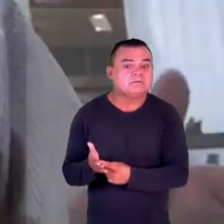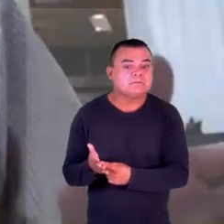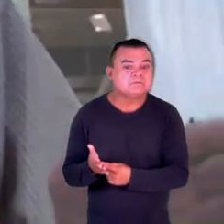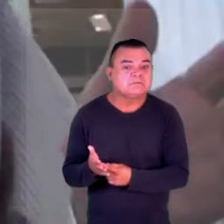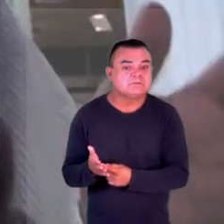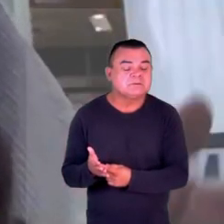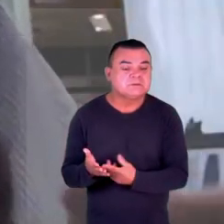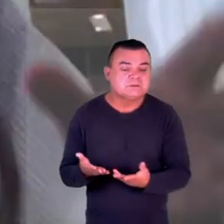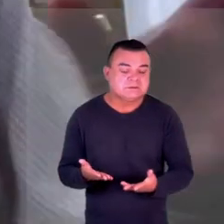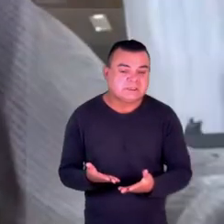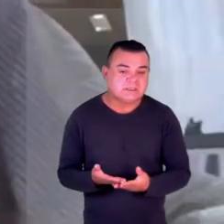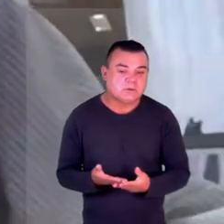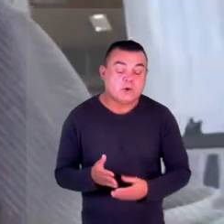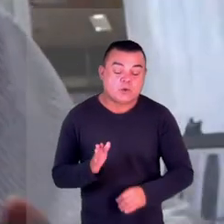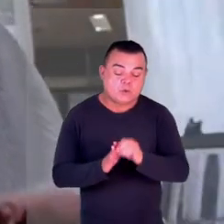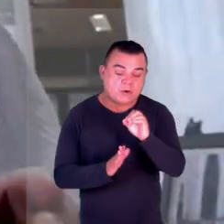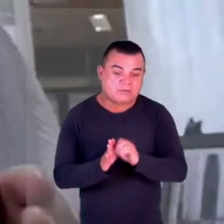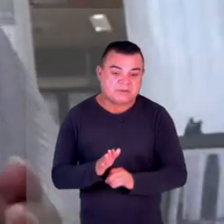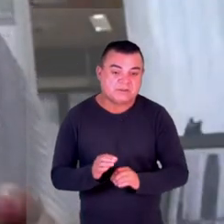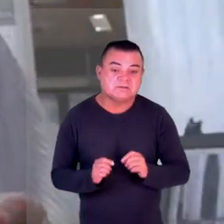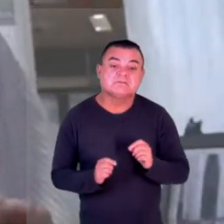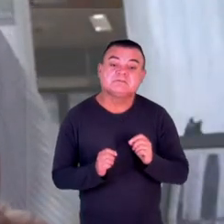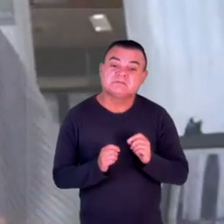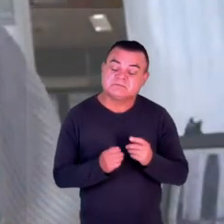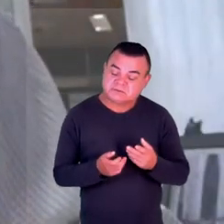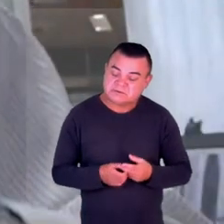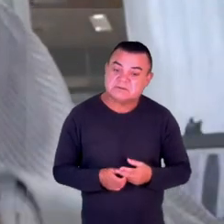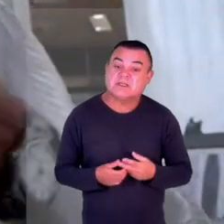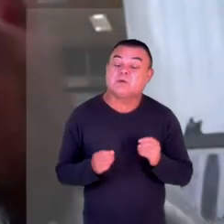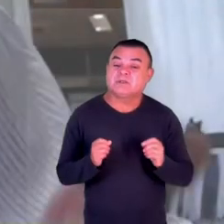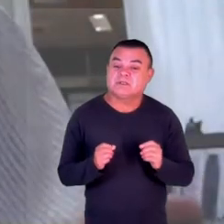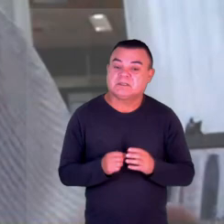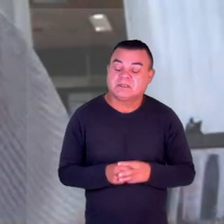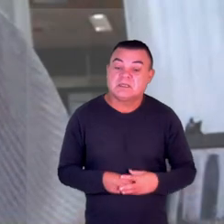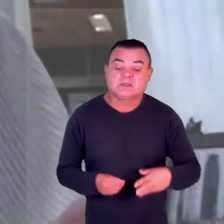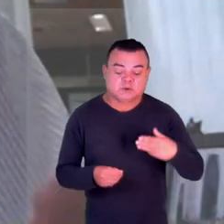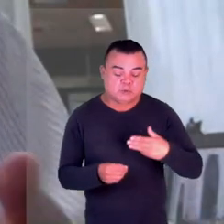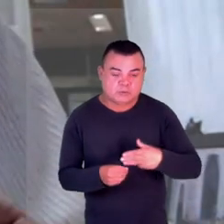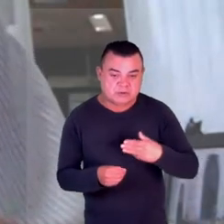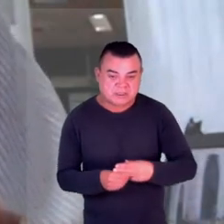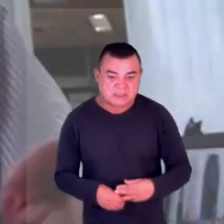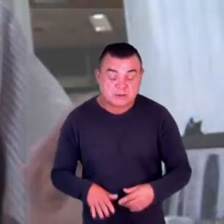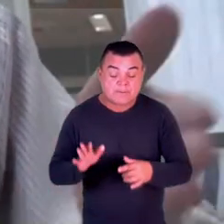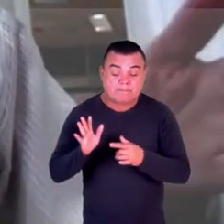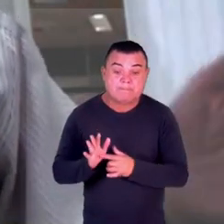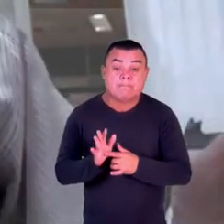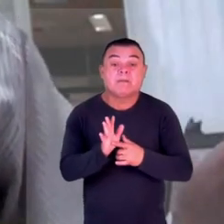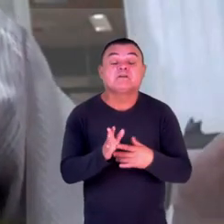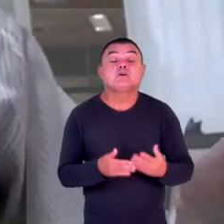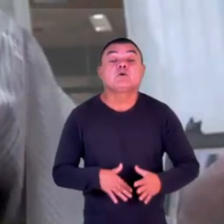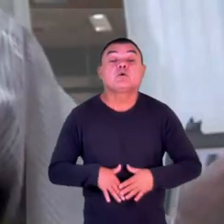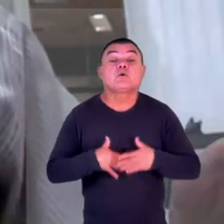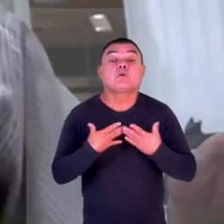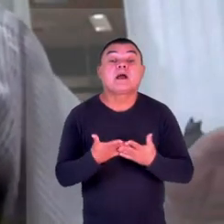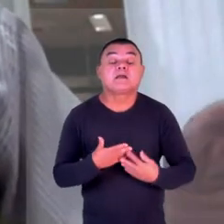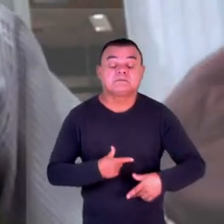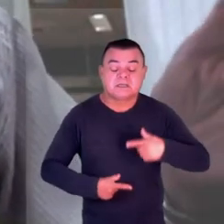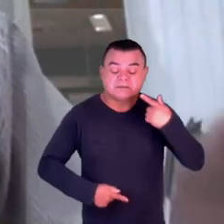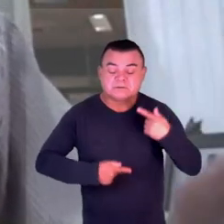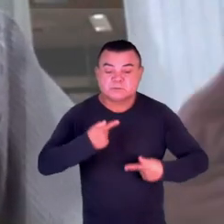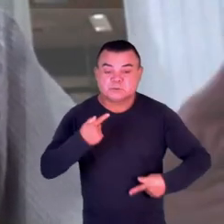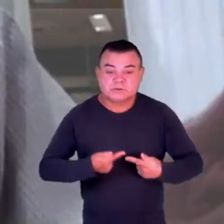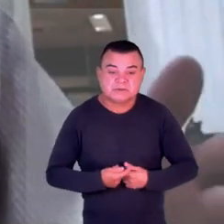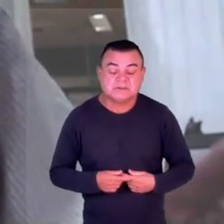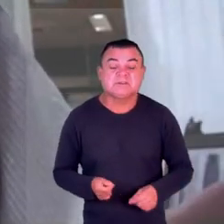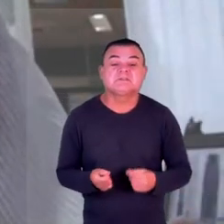Ofício seguinte é esse né de que o município explicite Então quais são as as políticas né